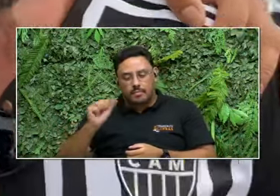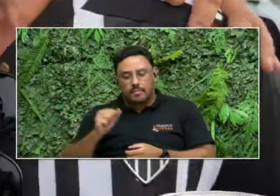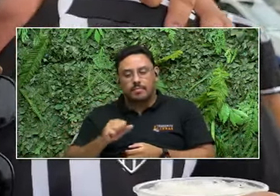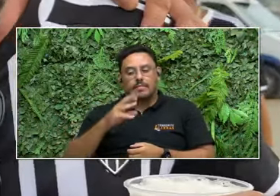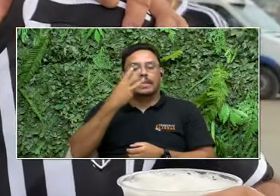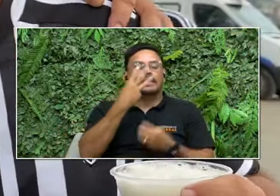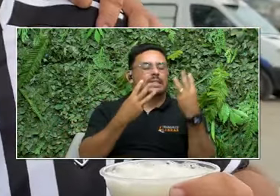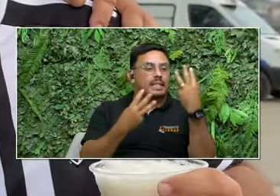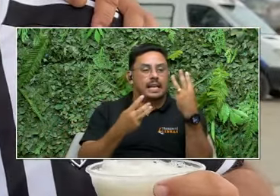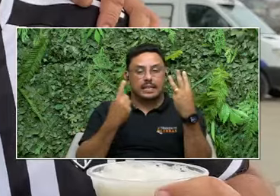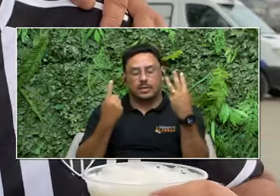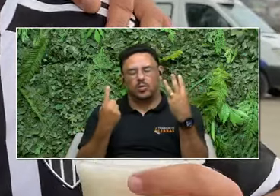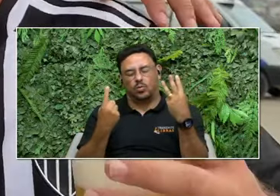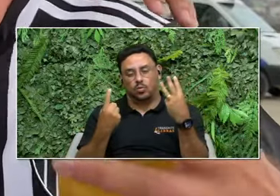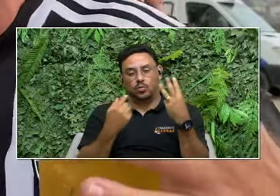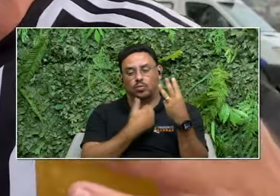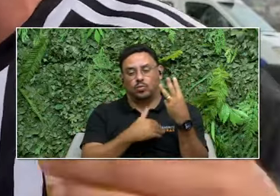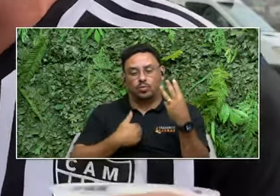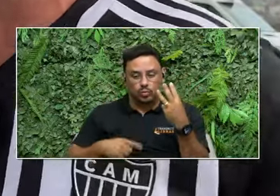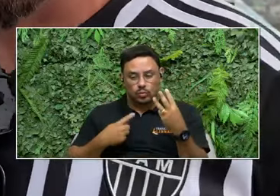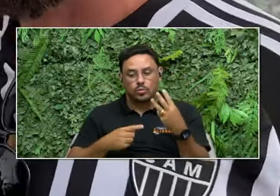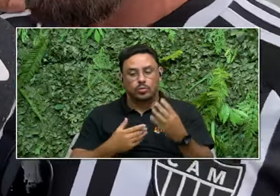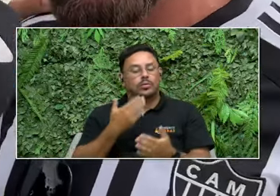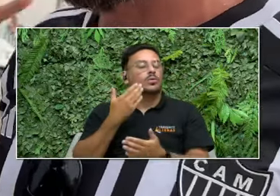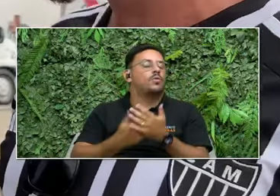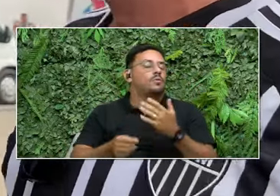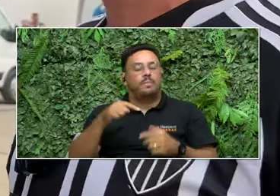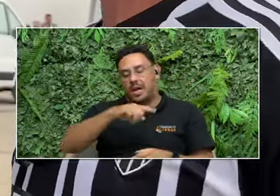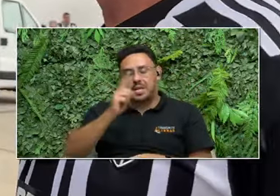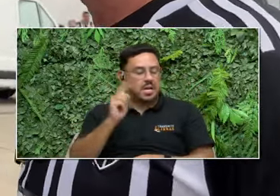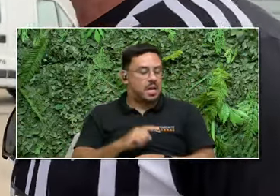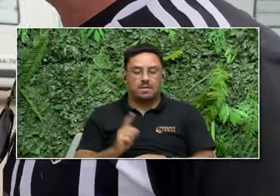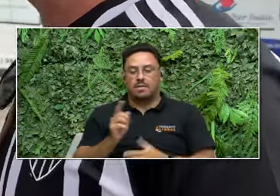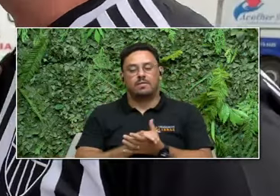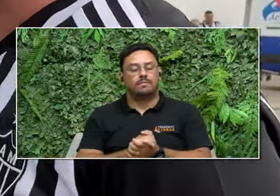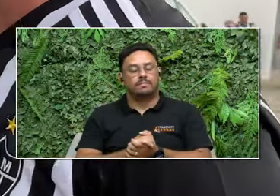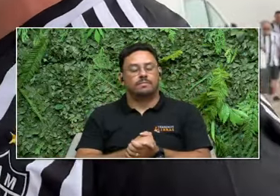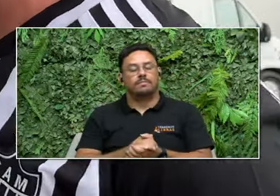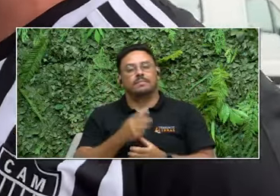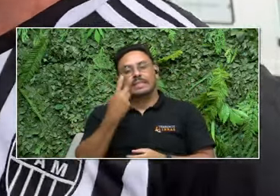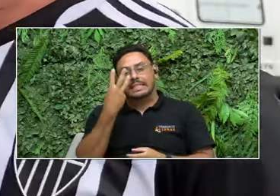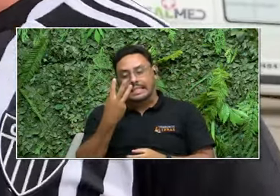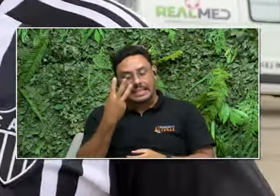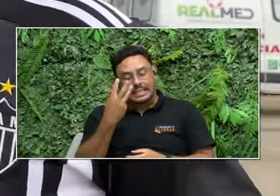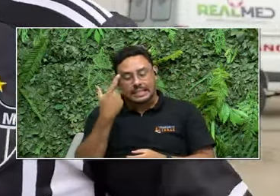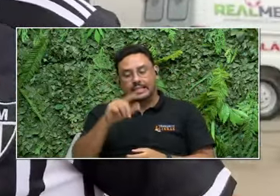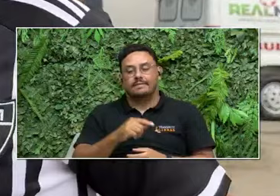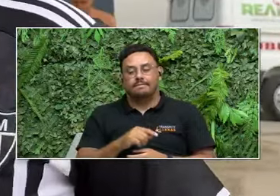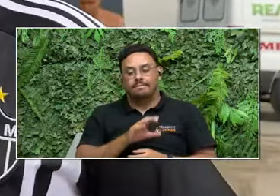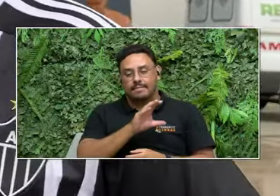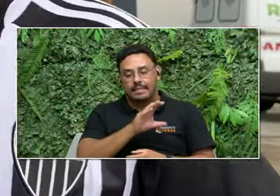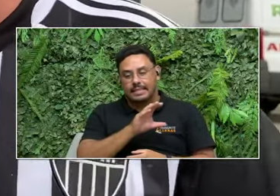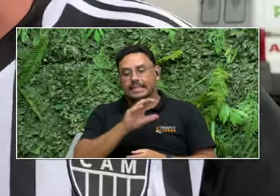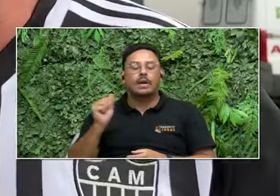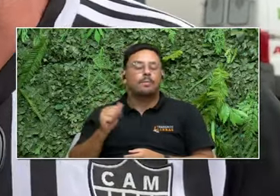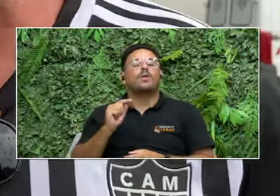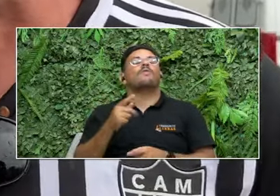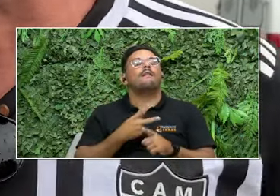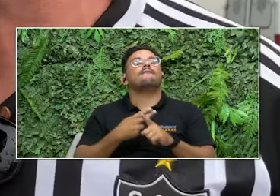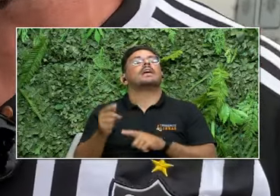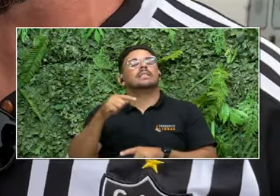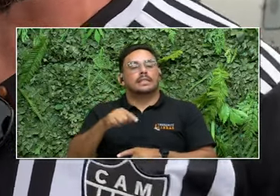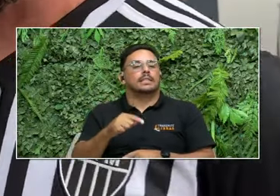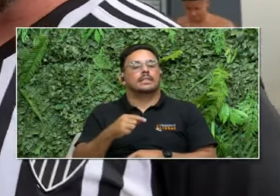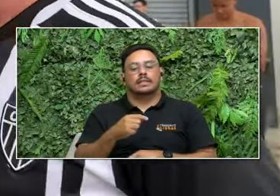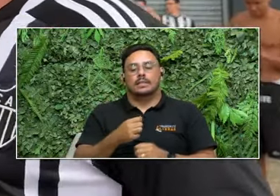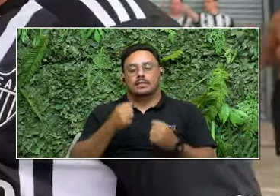pro Galo fácil fácil fácil nós não perde três direto em casa não aí não tem como não a chega lá como não hoje é campeão hoje quem vai ganhar esse jogo